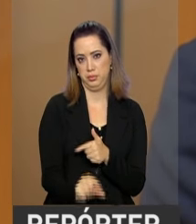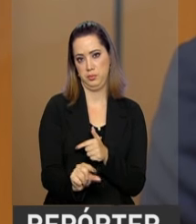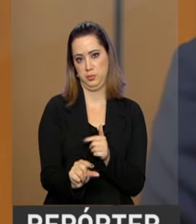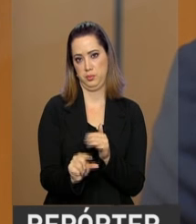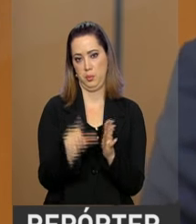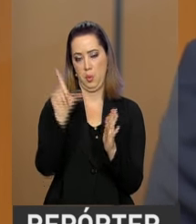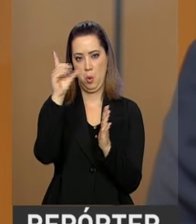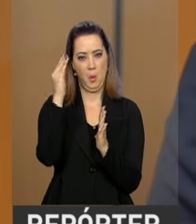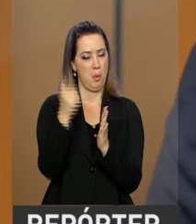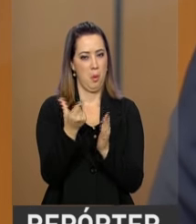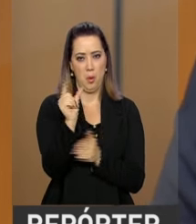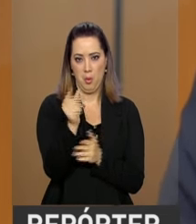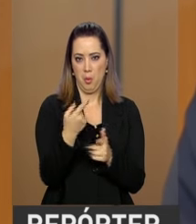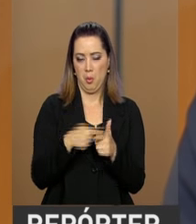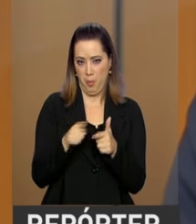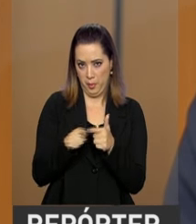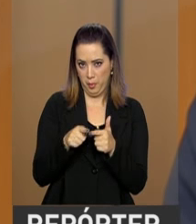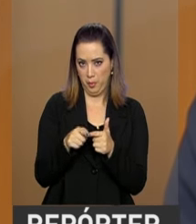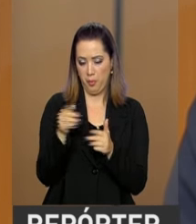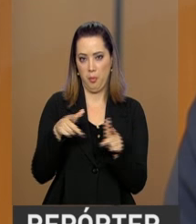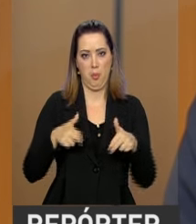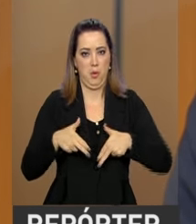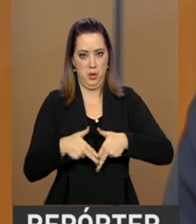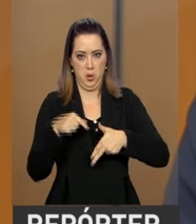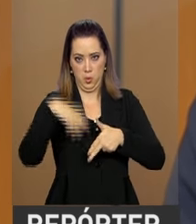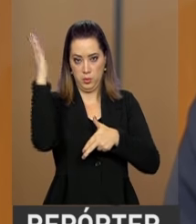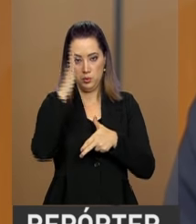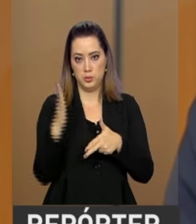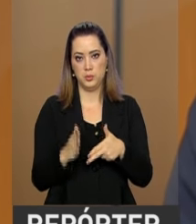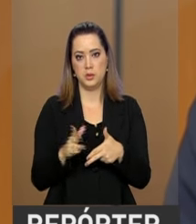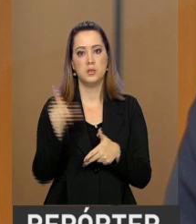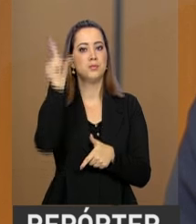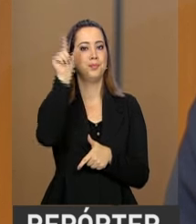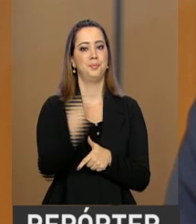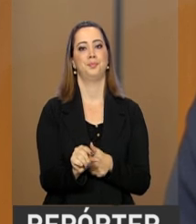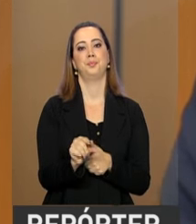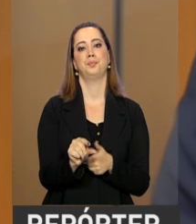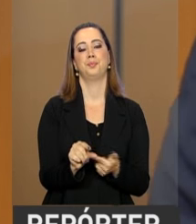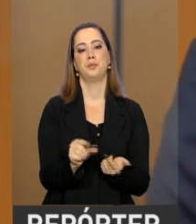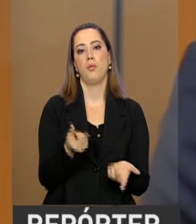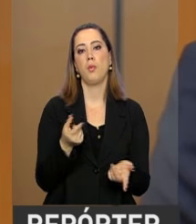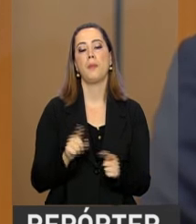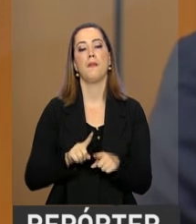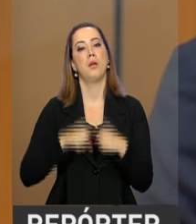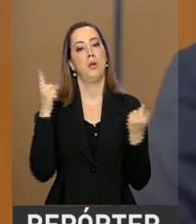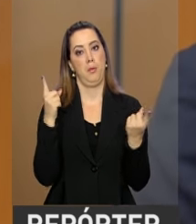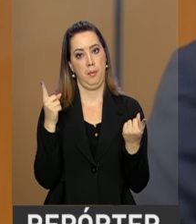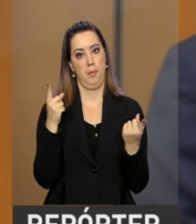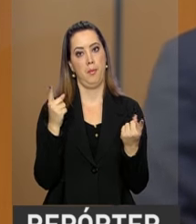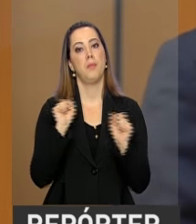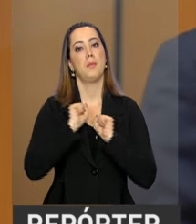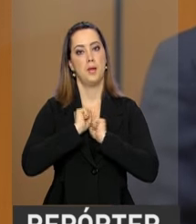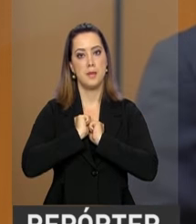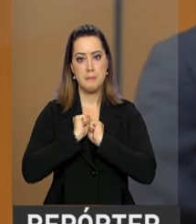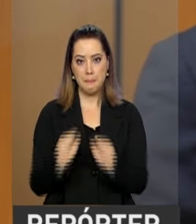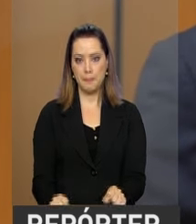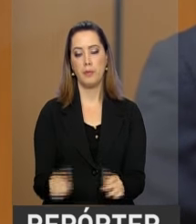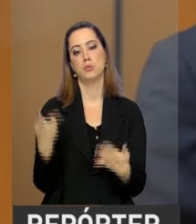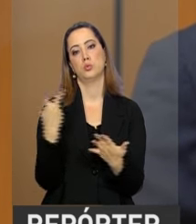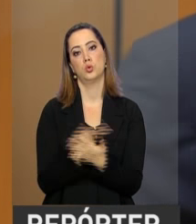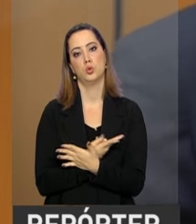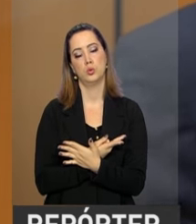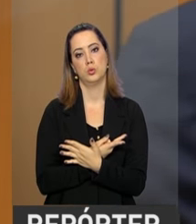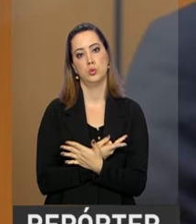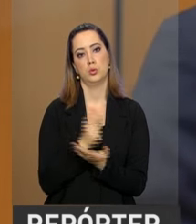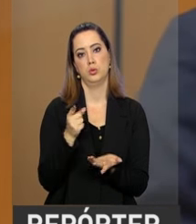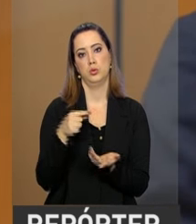mínima de que haja algum ato terrorista no Brasil durante as Olimpíadas. Agora, a possibilidade, como eu